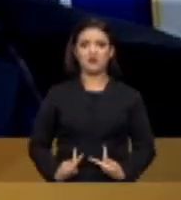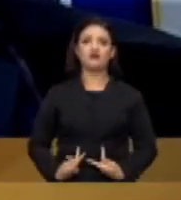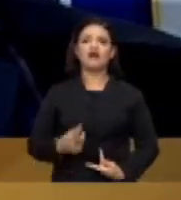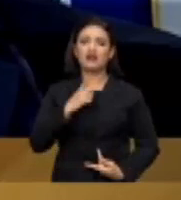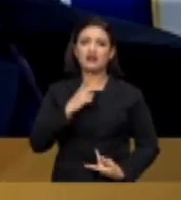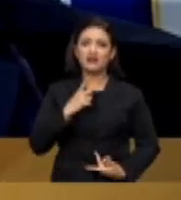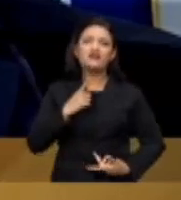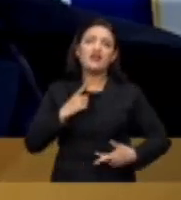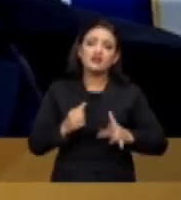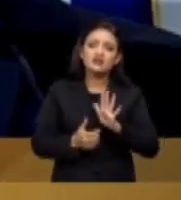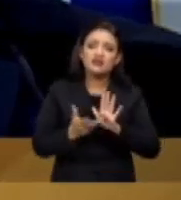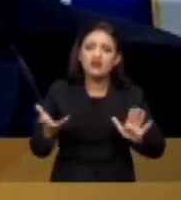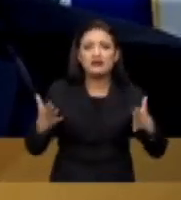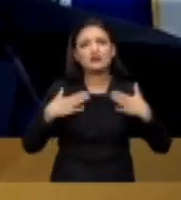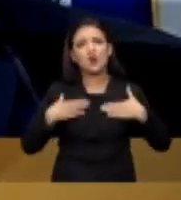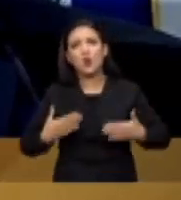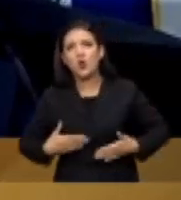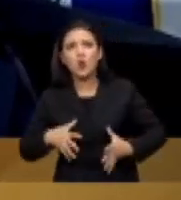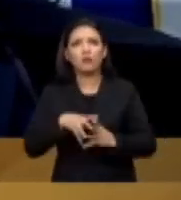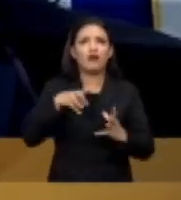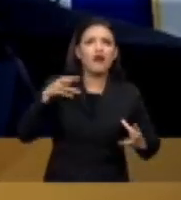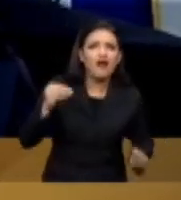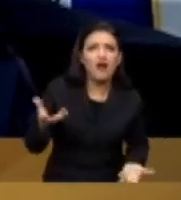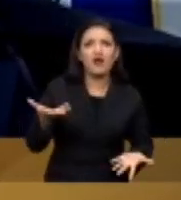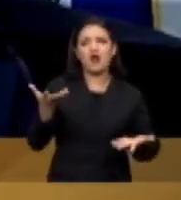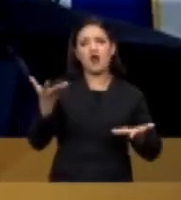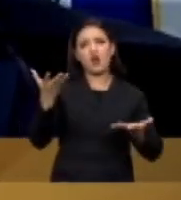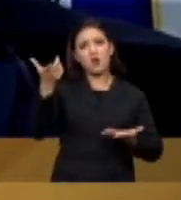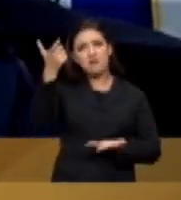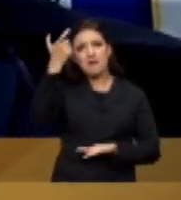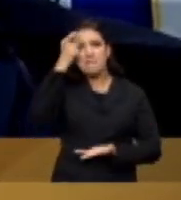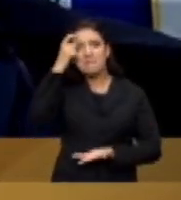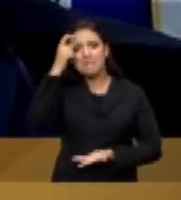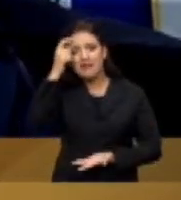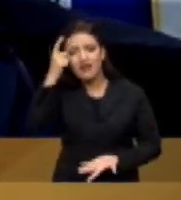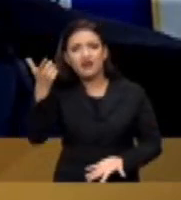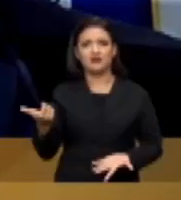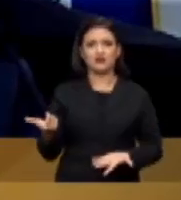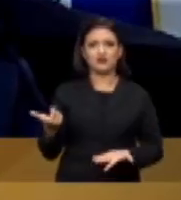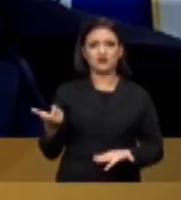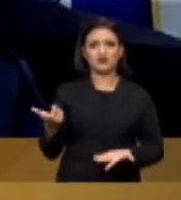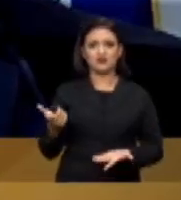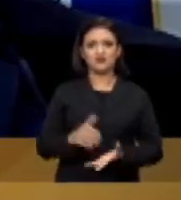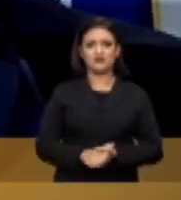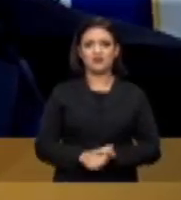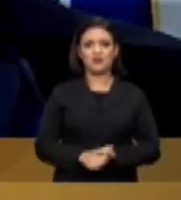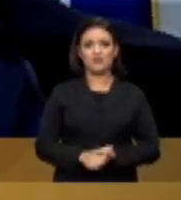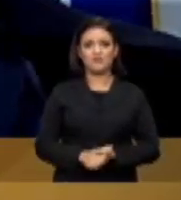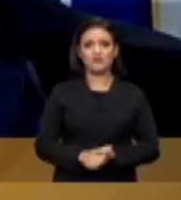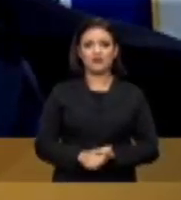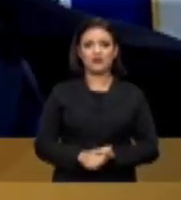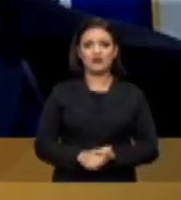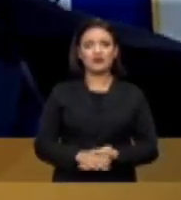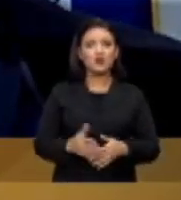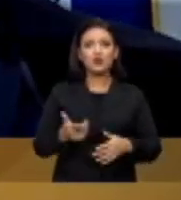múltiplas dimensões, abrangendo a saúde física, mental e espiritual. Não há